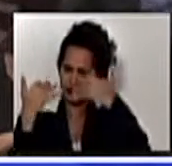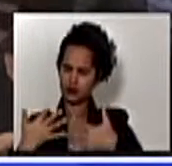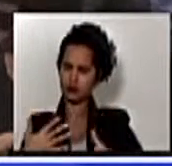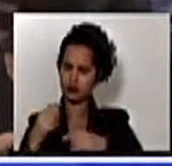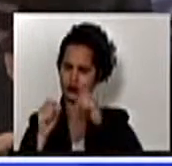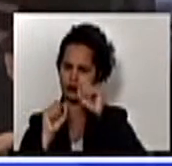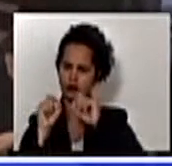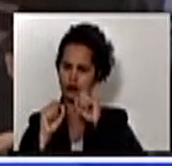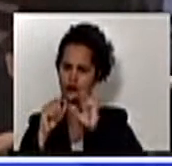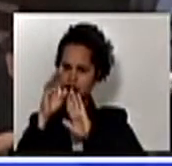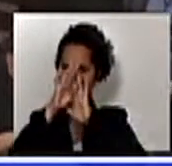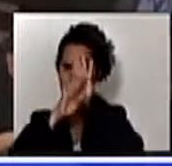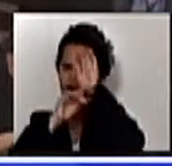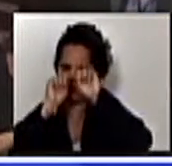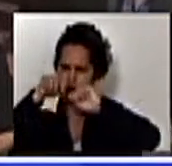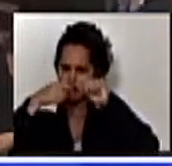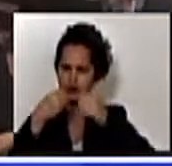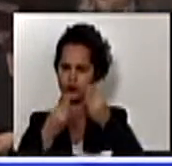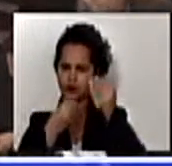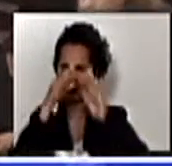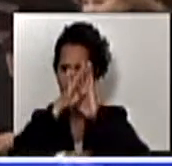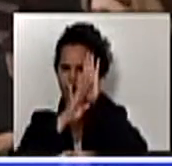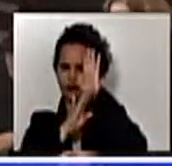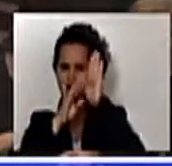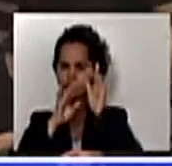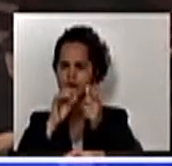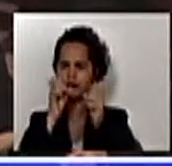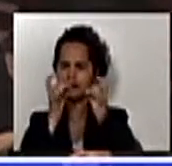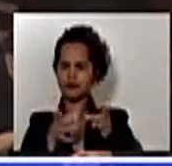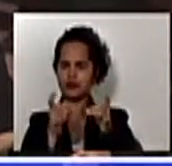orçamento a questão da venda do Produban.